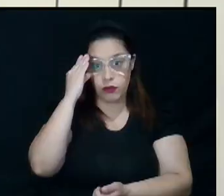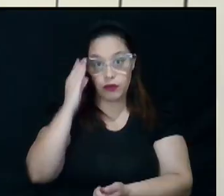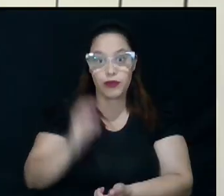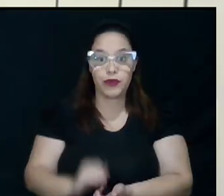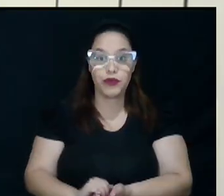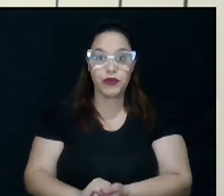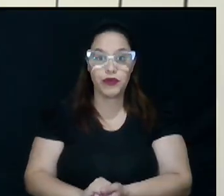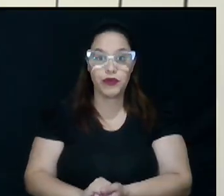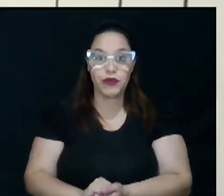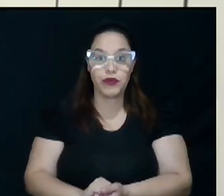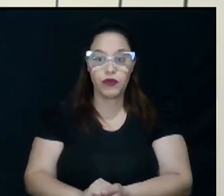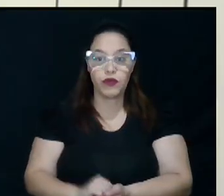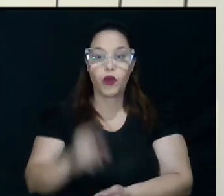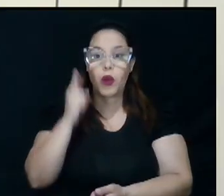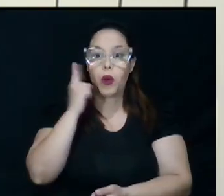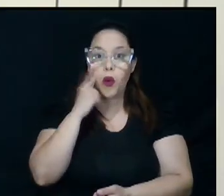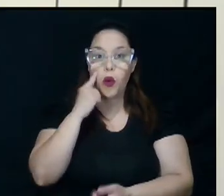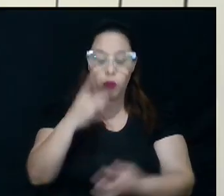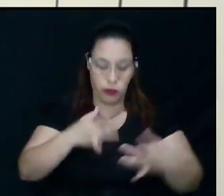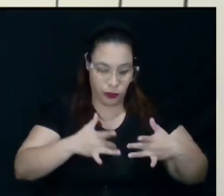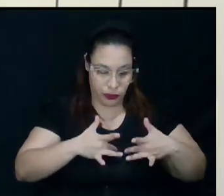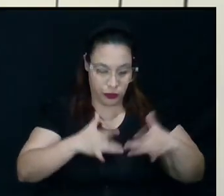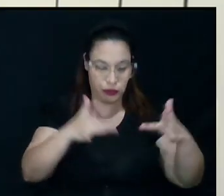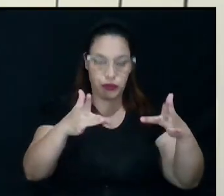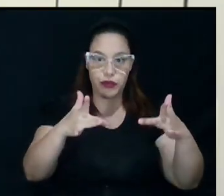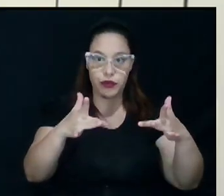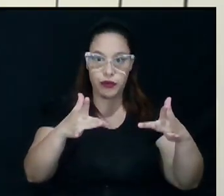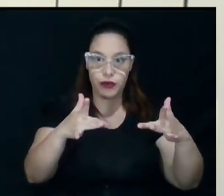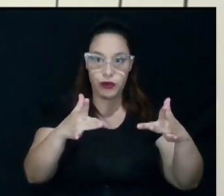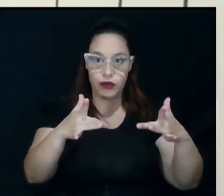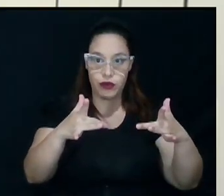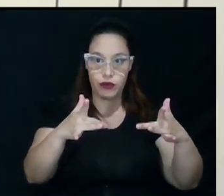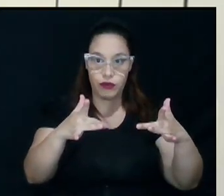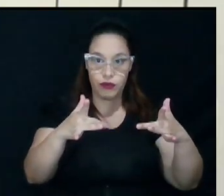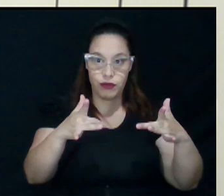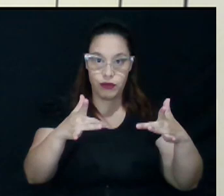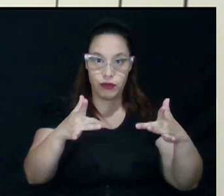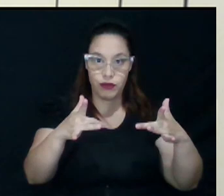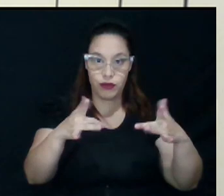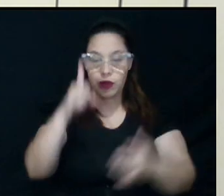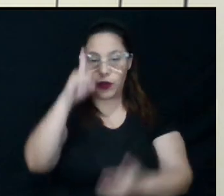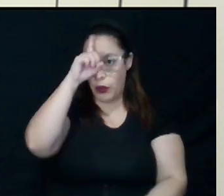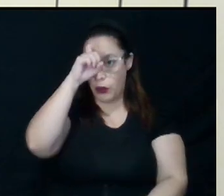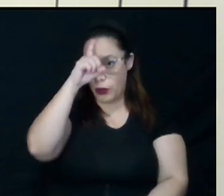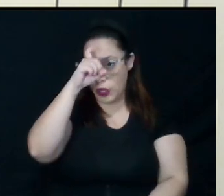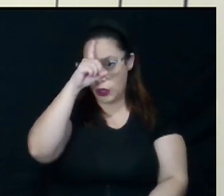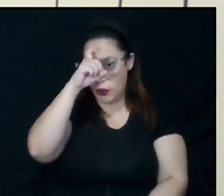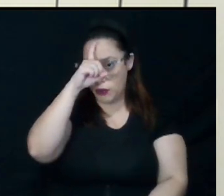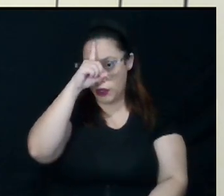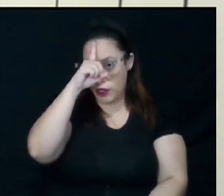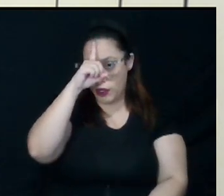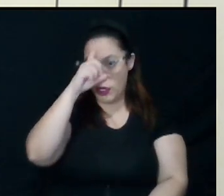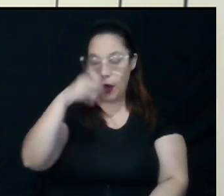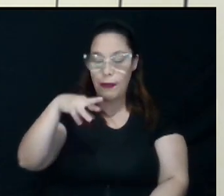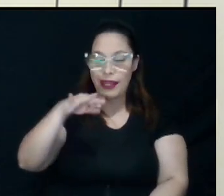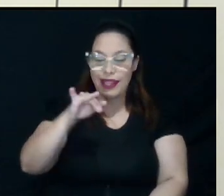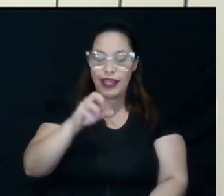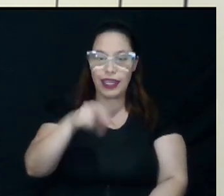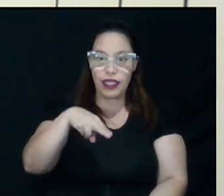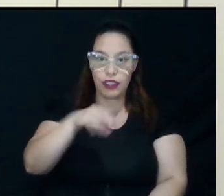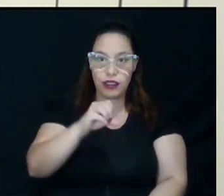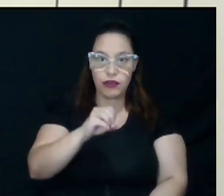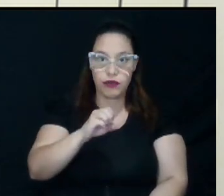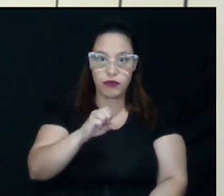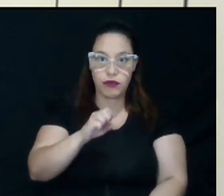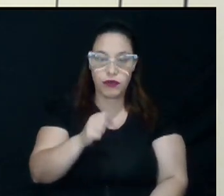Olha só, as doações para a maternidade de Campinas não podem parar. Além da campanha para arrecadar mantas e